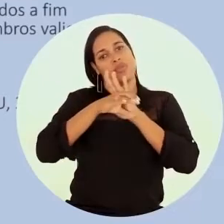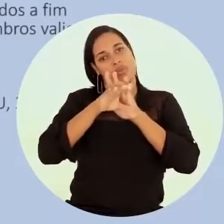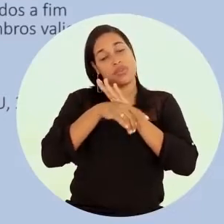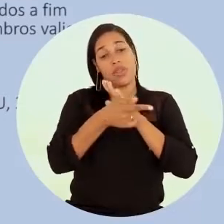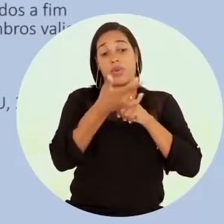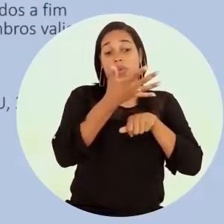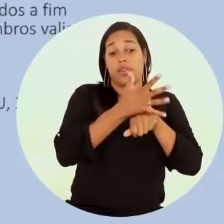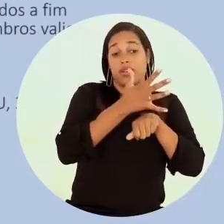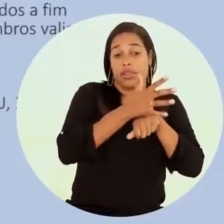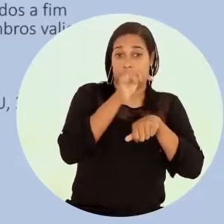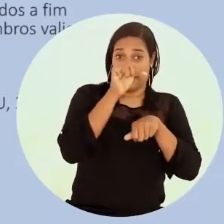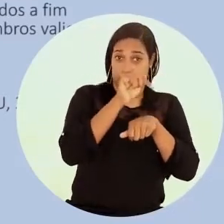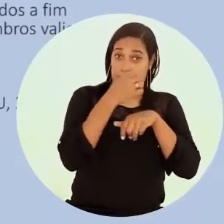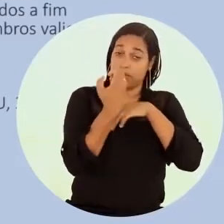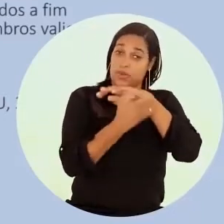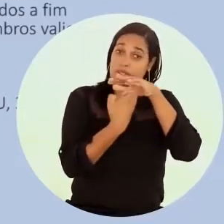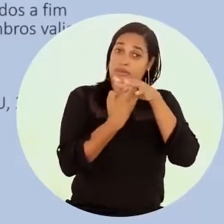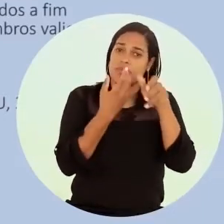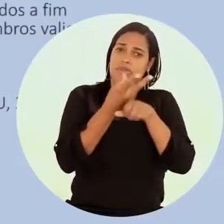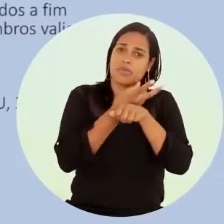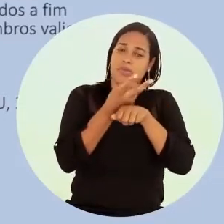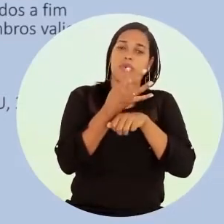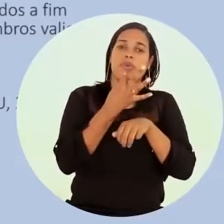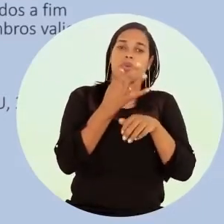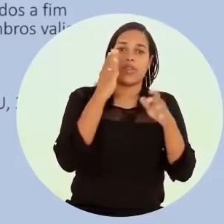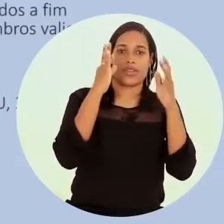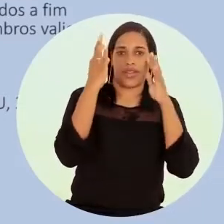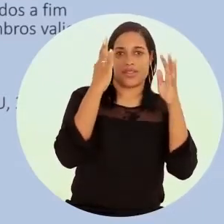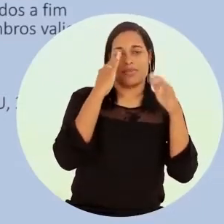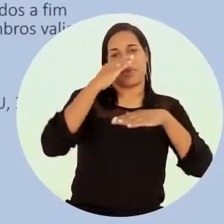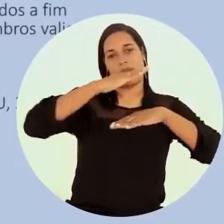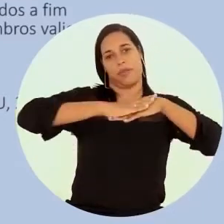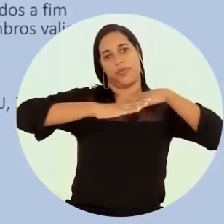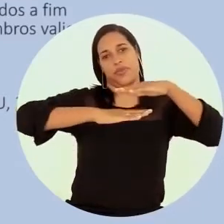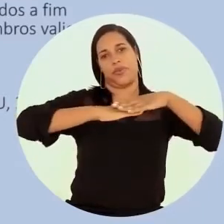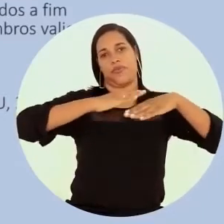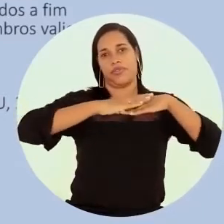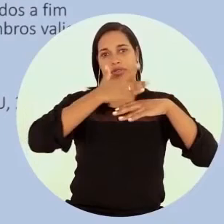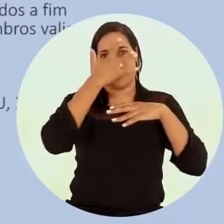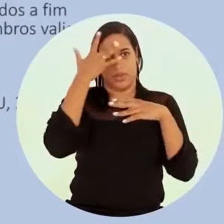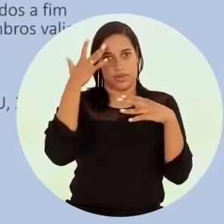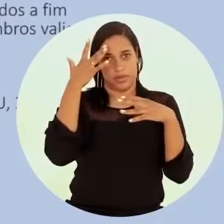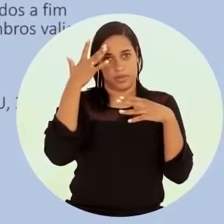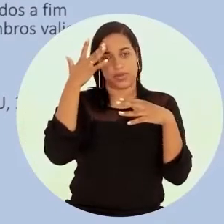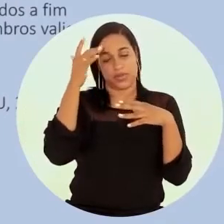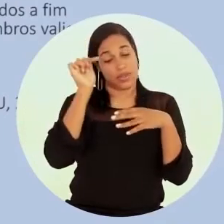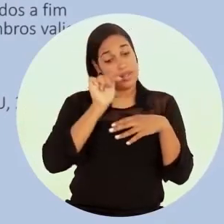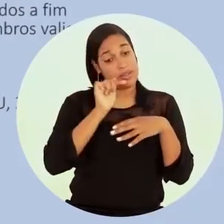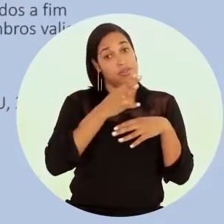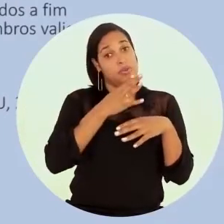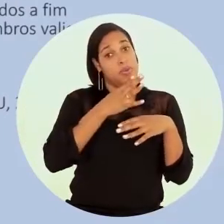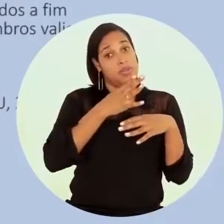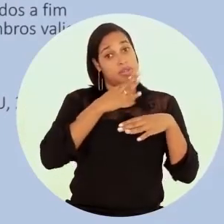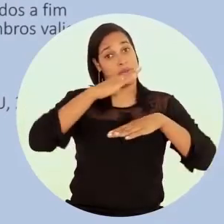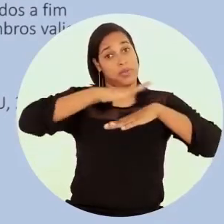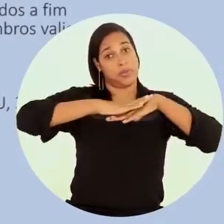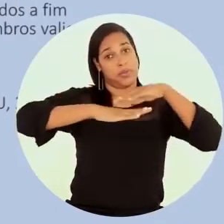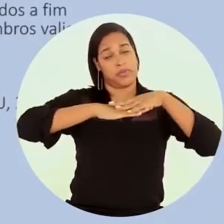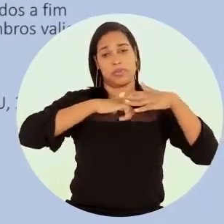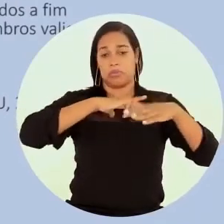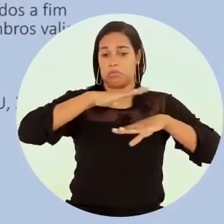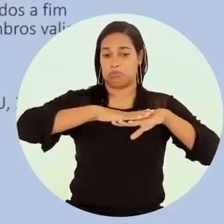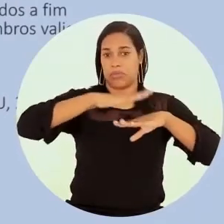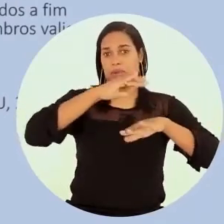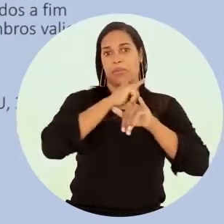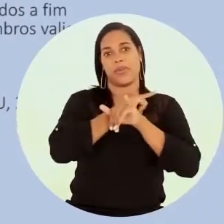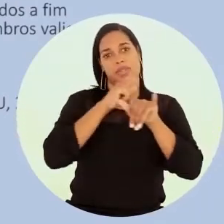treinamento, as empresas buscam trazer conhecimento profissional para as pessoas. A partir desse conhecimento profissional, elas vão ter mais